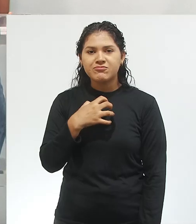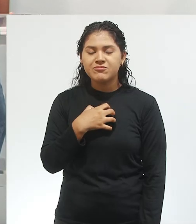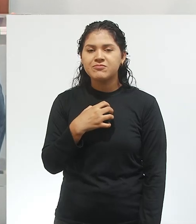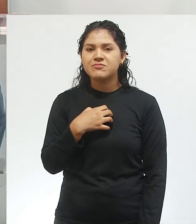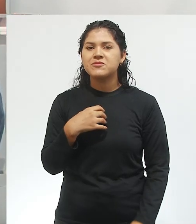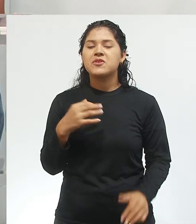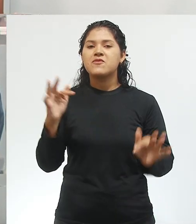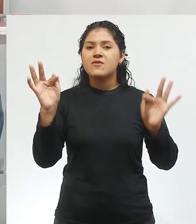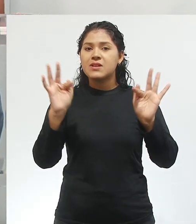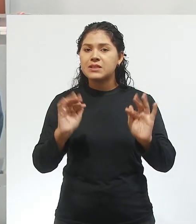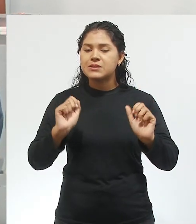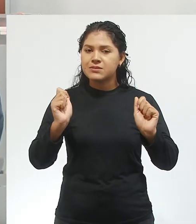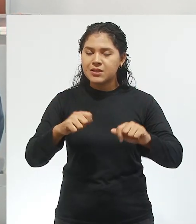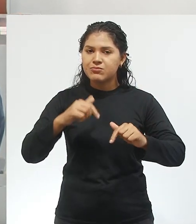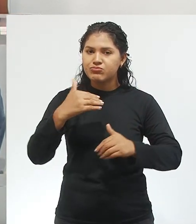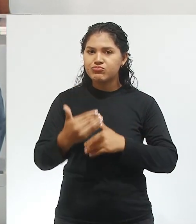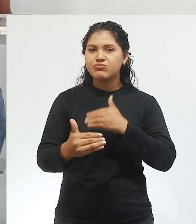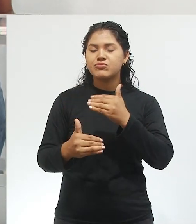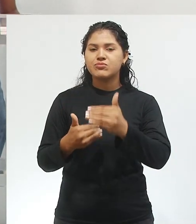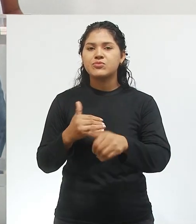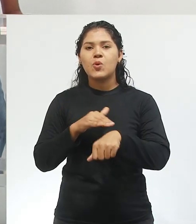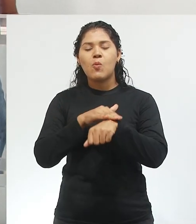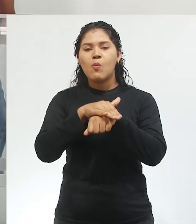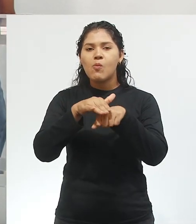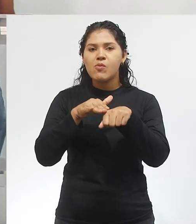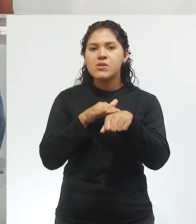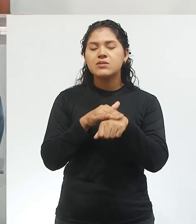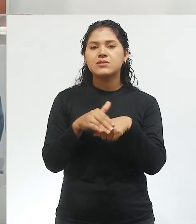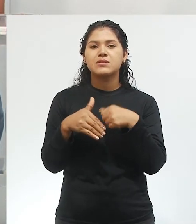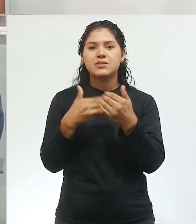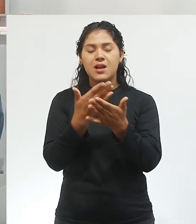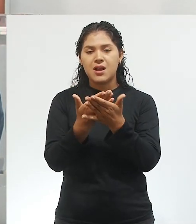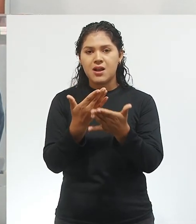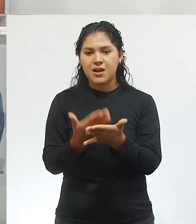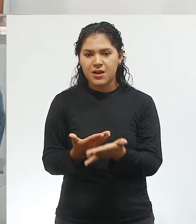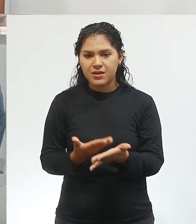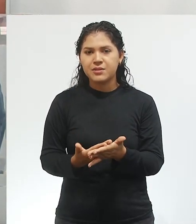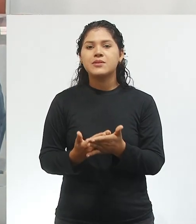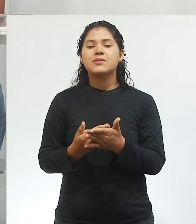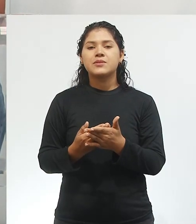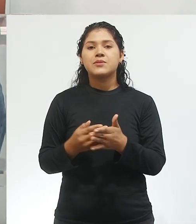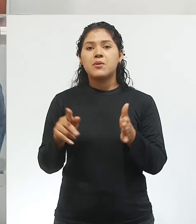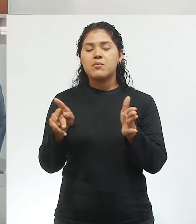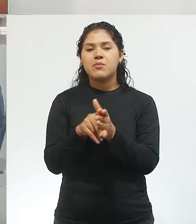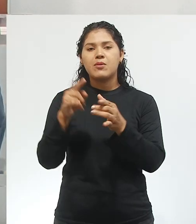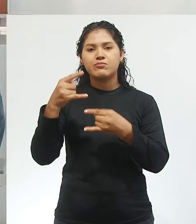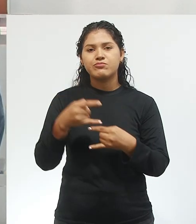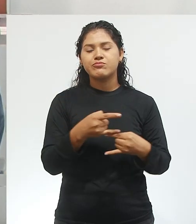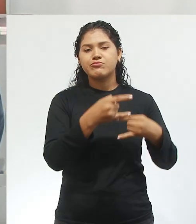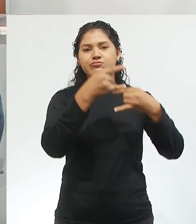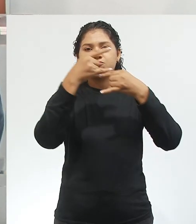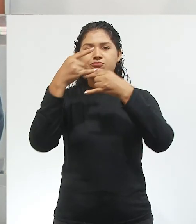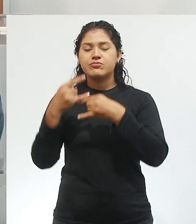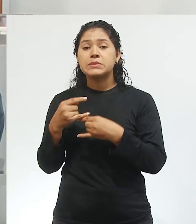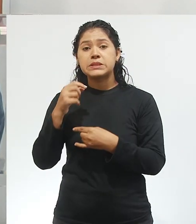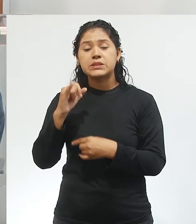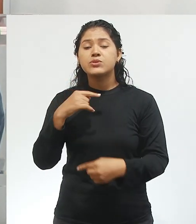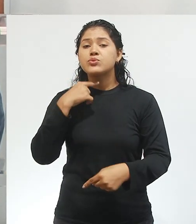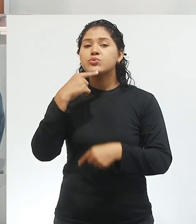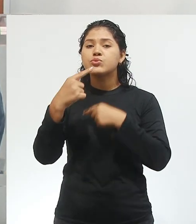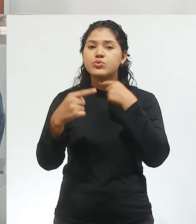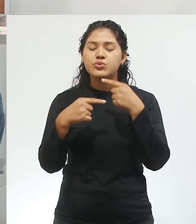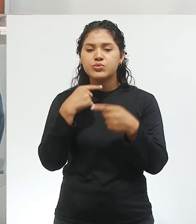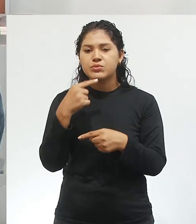aí para continuarmos o nosso diálogo a partir das nossas aulas no Google Meet e, tirando as